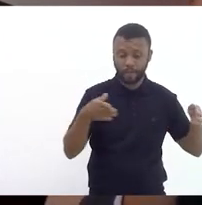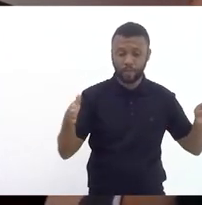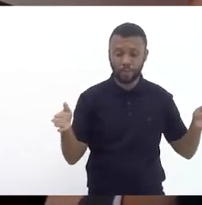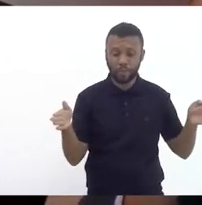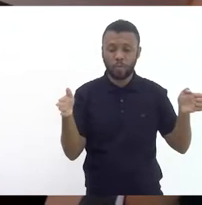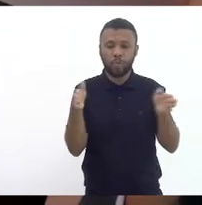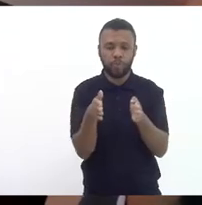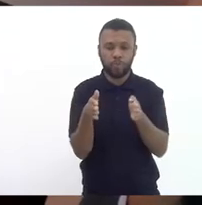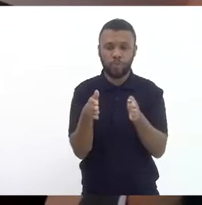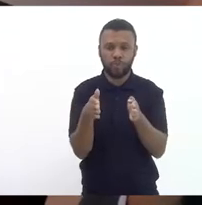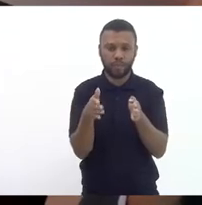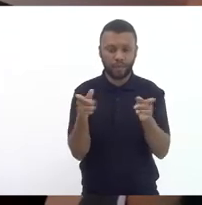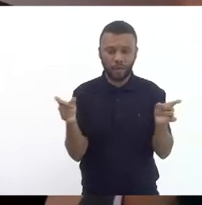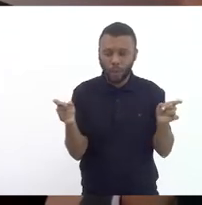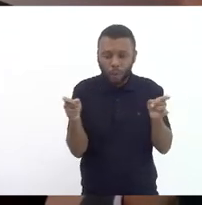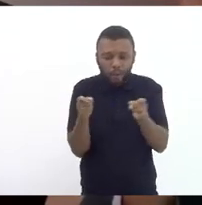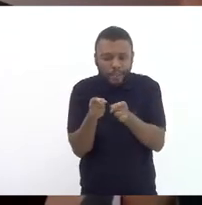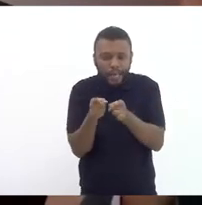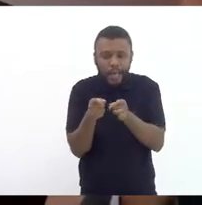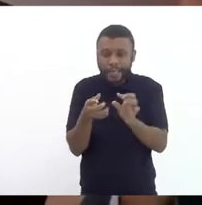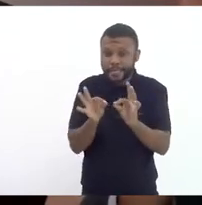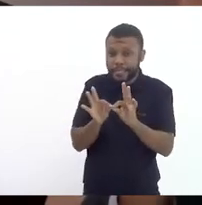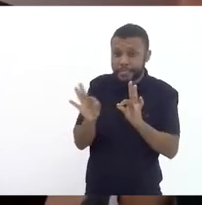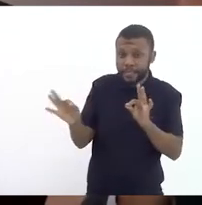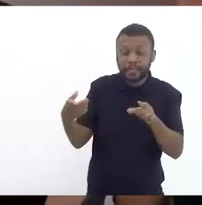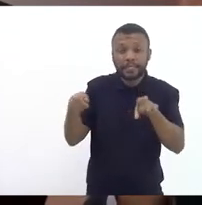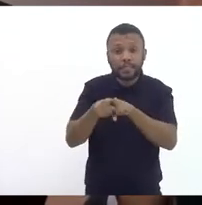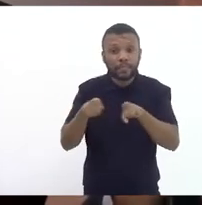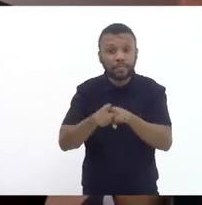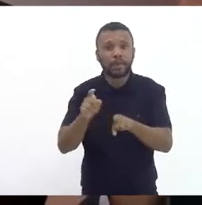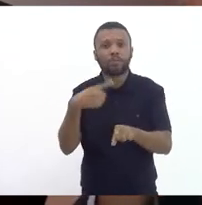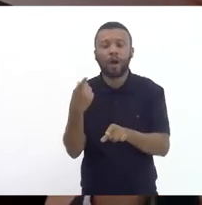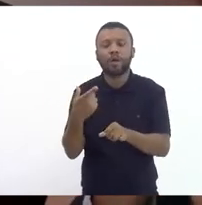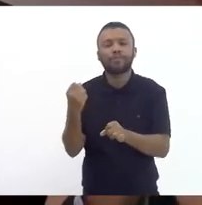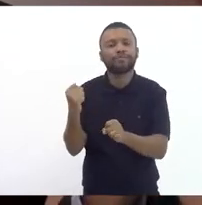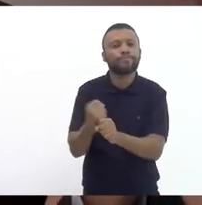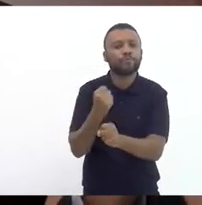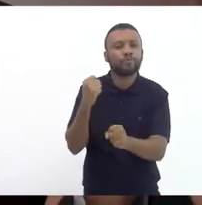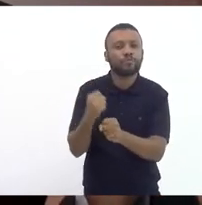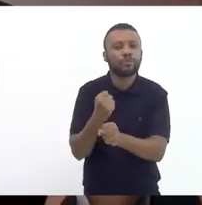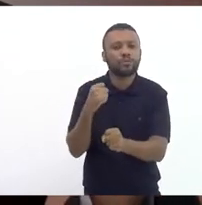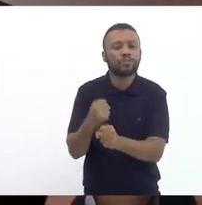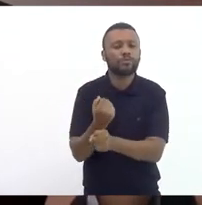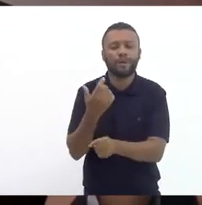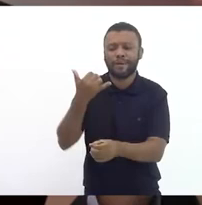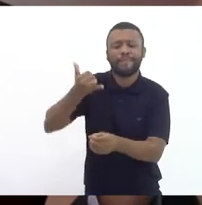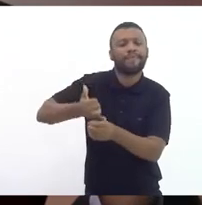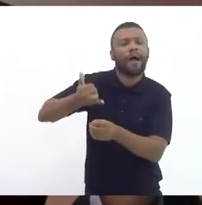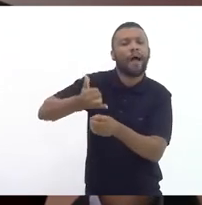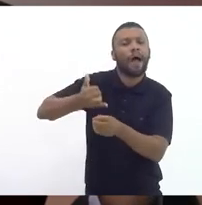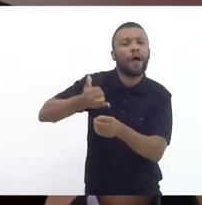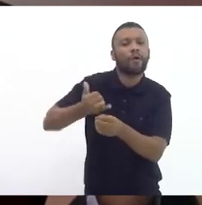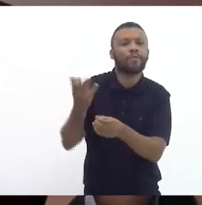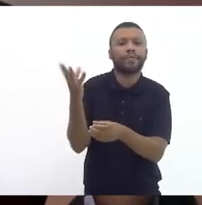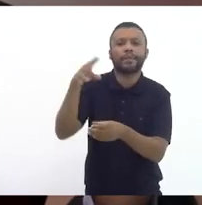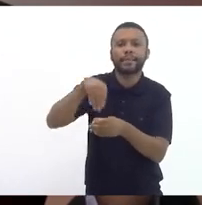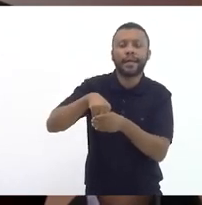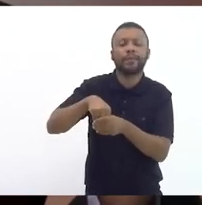essa distância. E também instalamos cantoneiras na plataforma. Qual é a